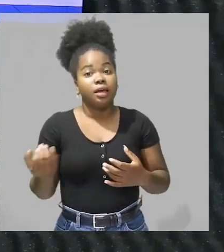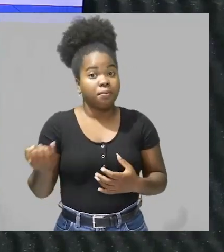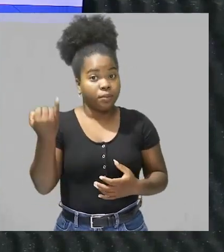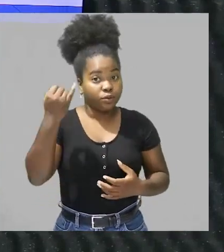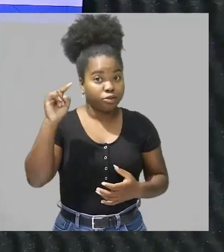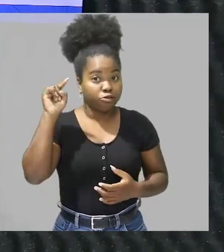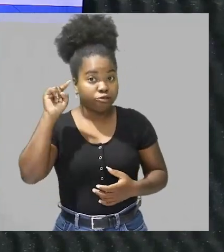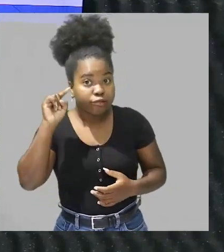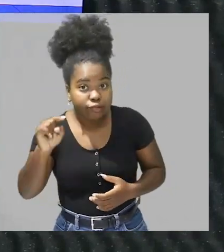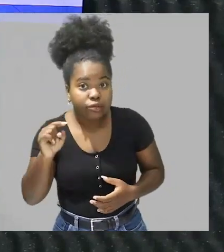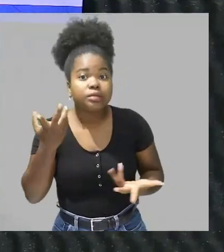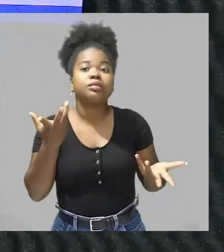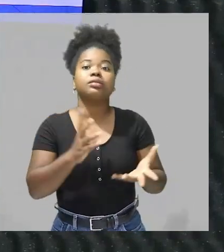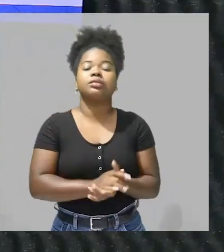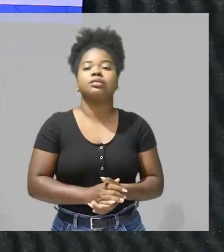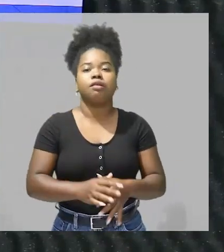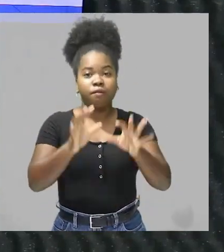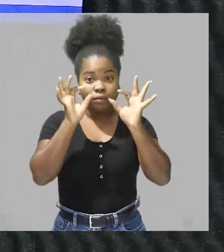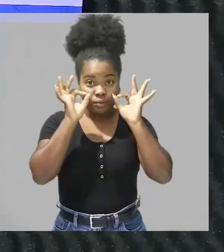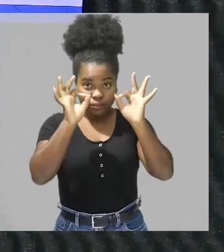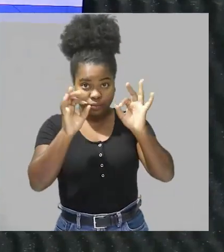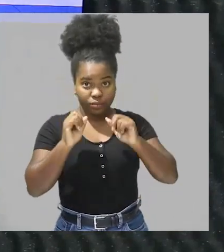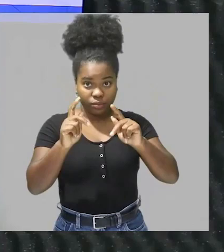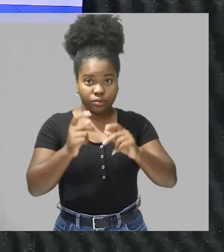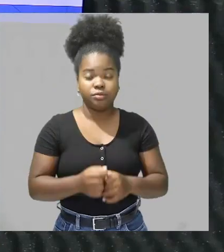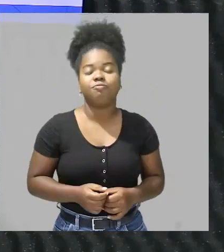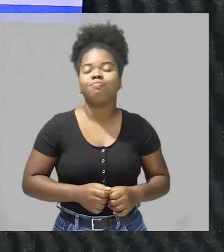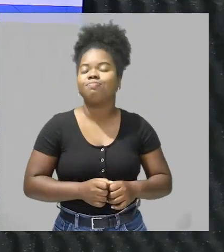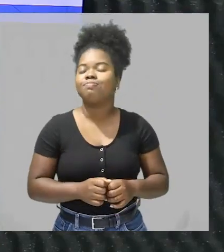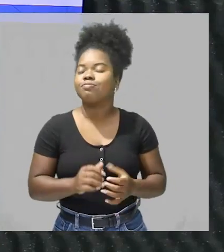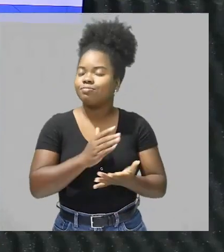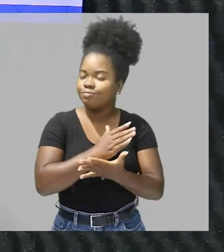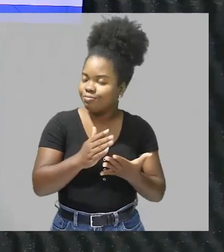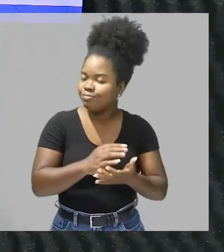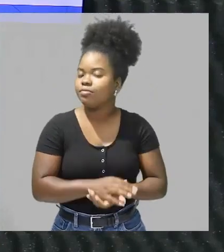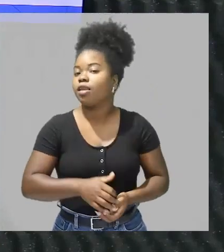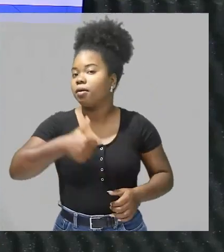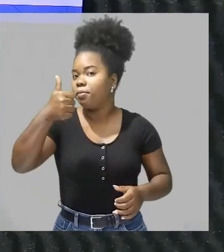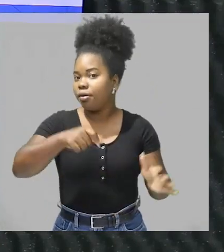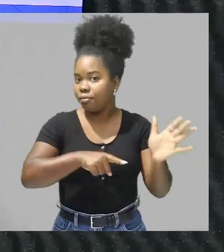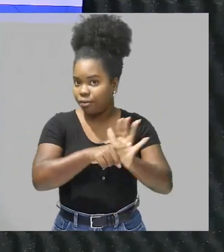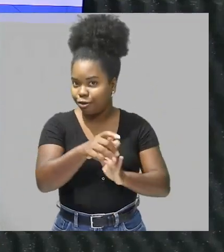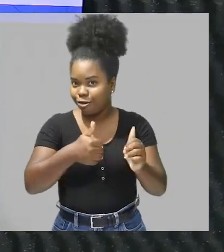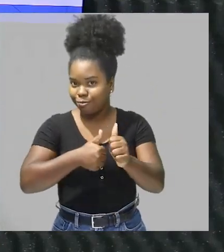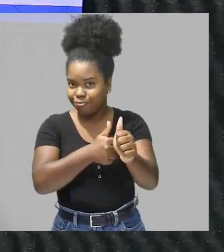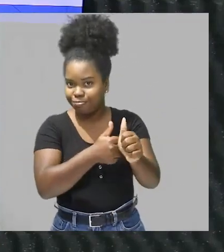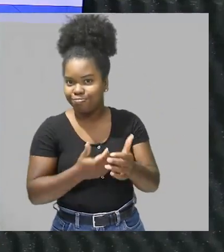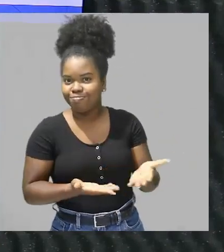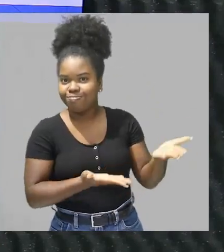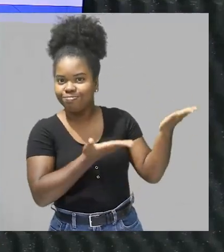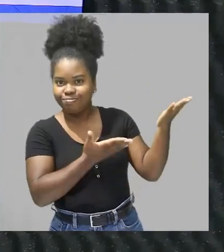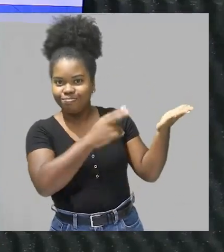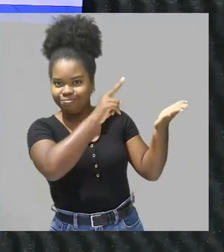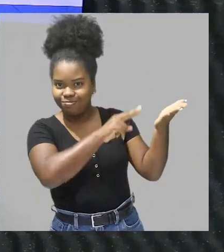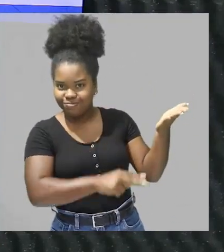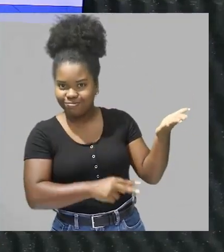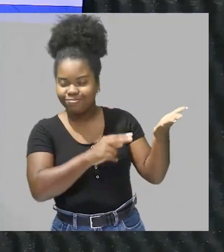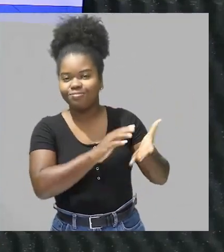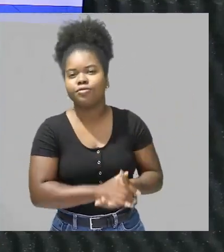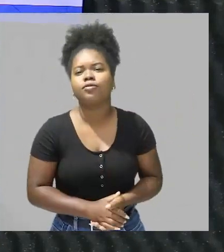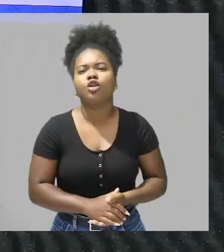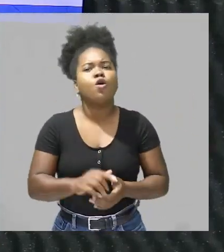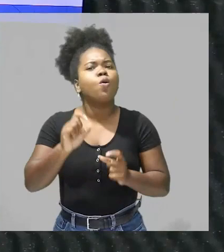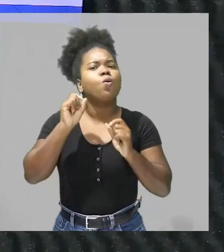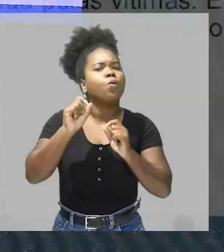às informações e vamos iniciar vamos lá primeira questão O que você sabe sobre o uso do